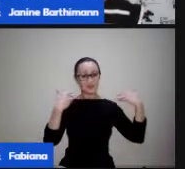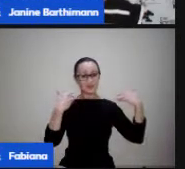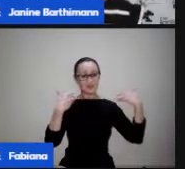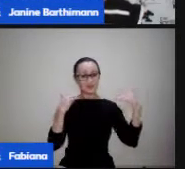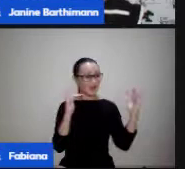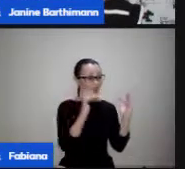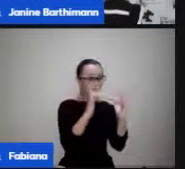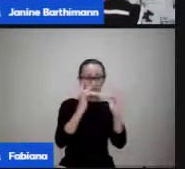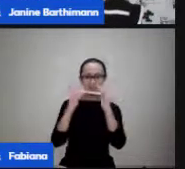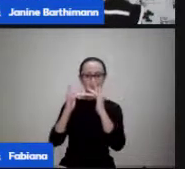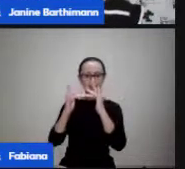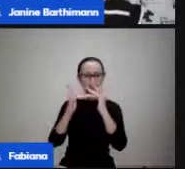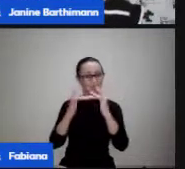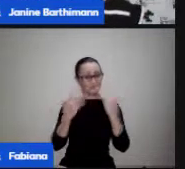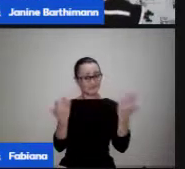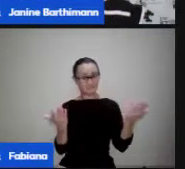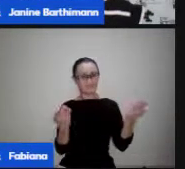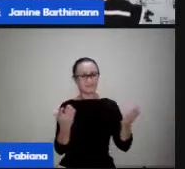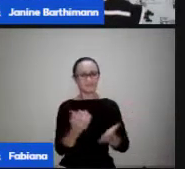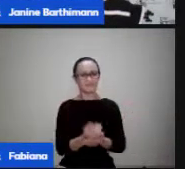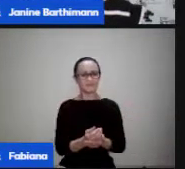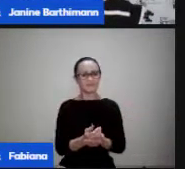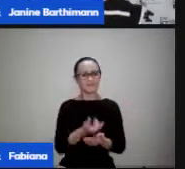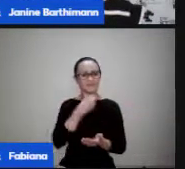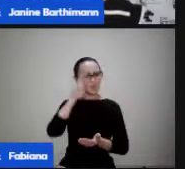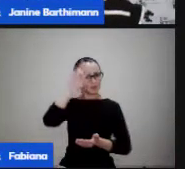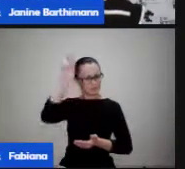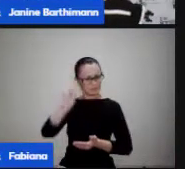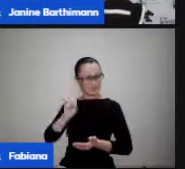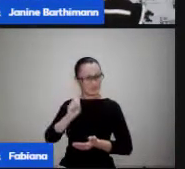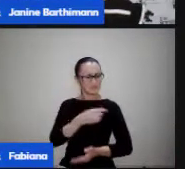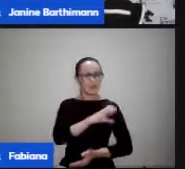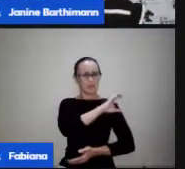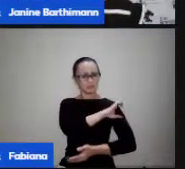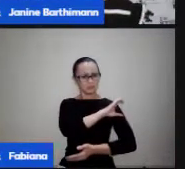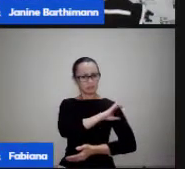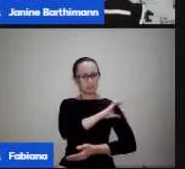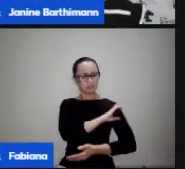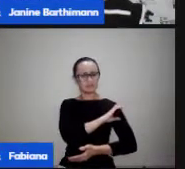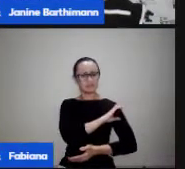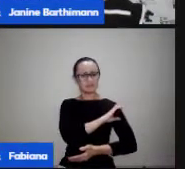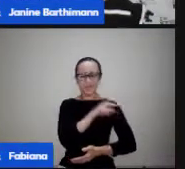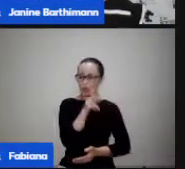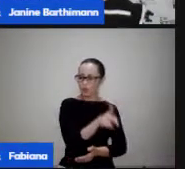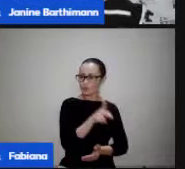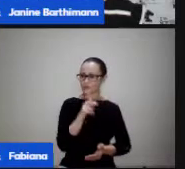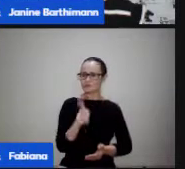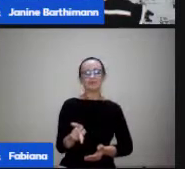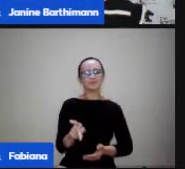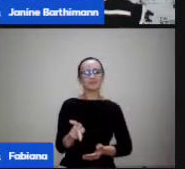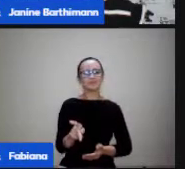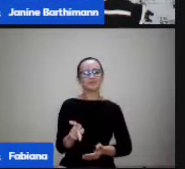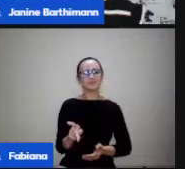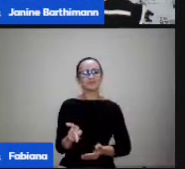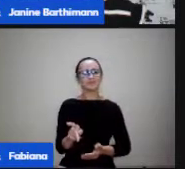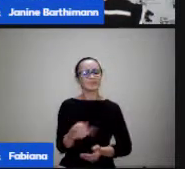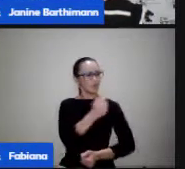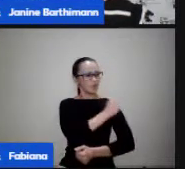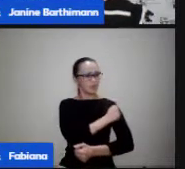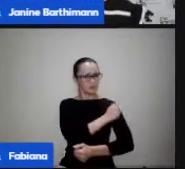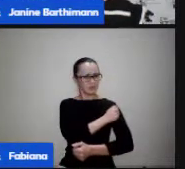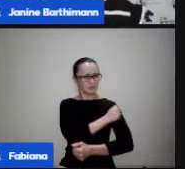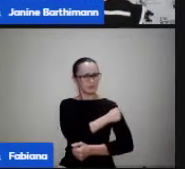estima. O diretor é gente, o coordenador é gente, o professor é gente, o aluno é